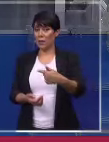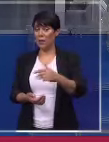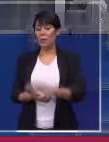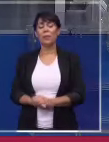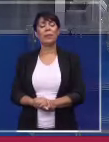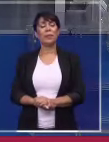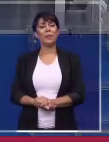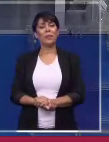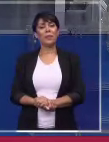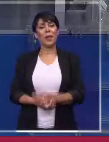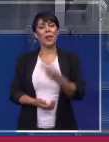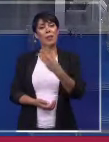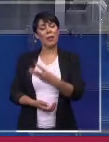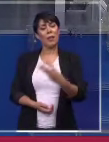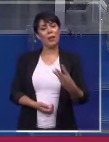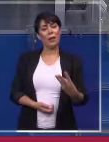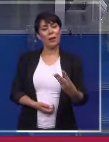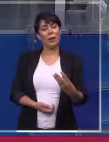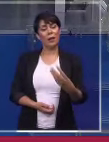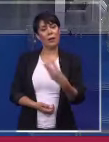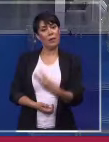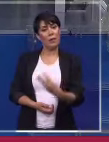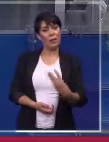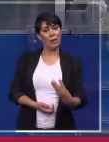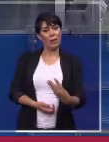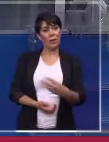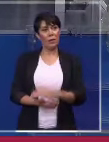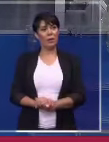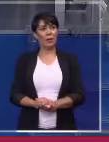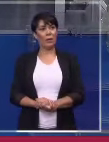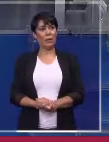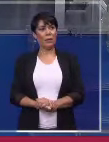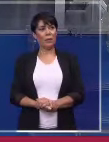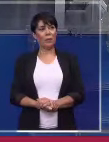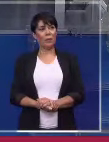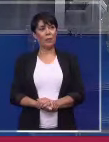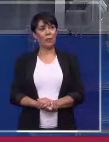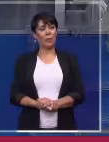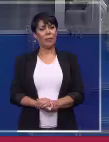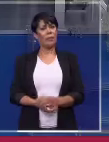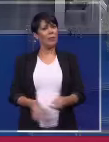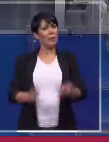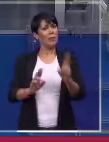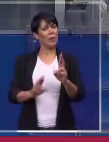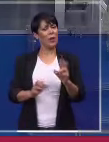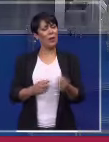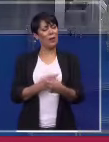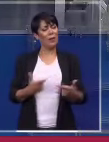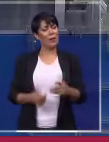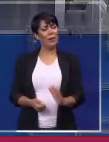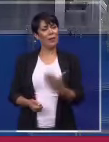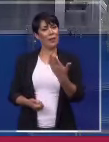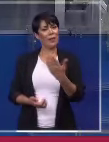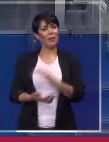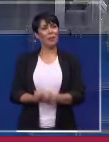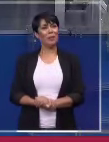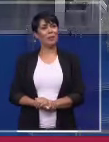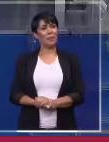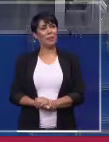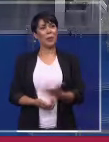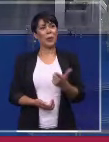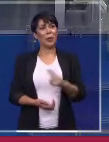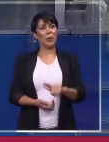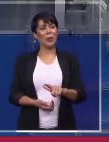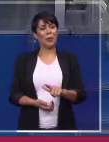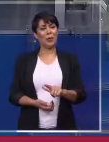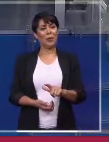número 33. Verde 33. Pode chamar que a sorte vem. Mais uma bola saindo do